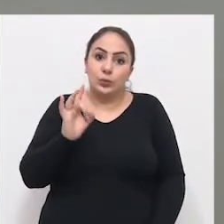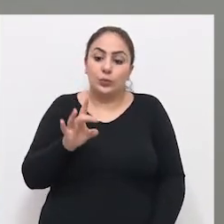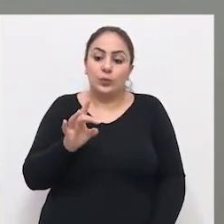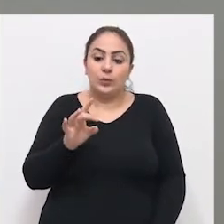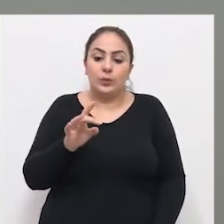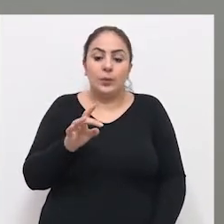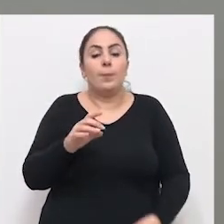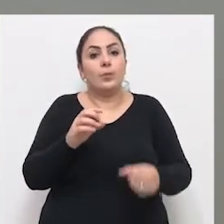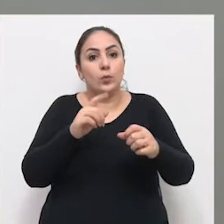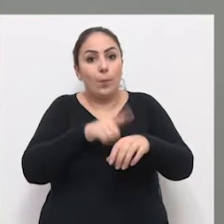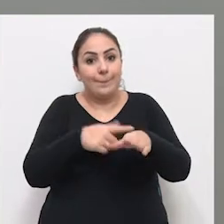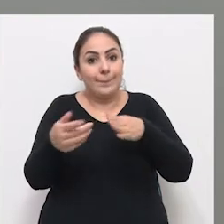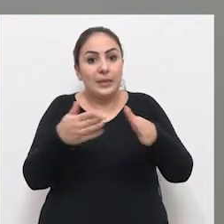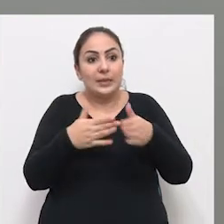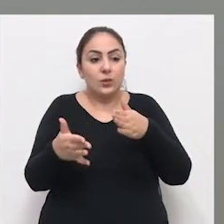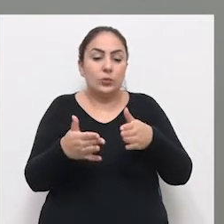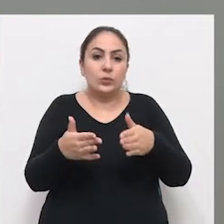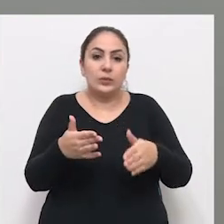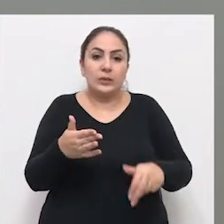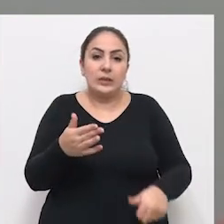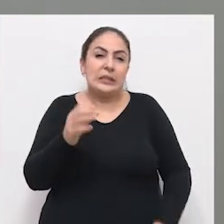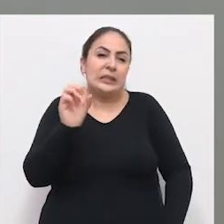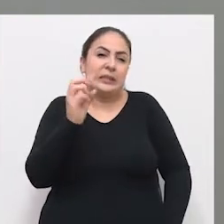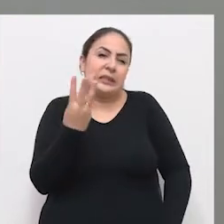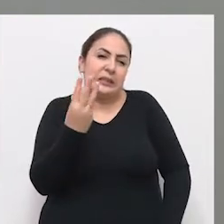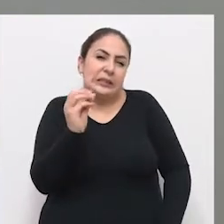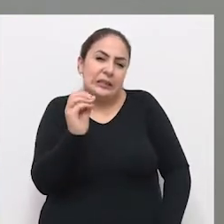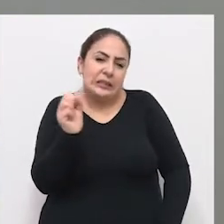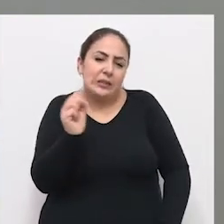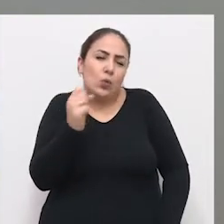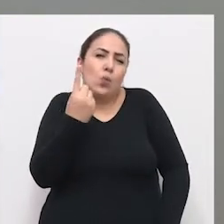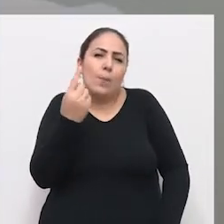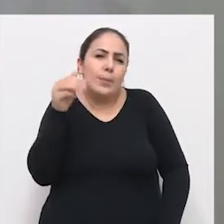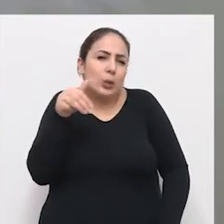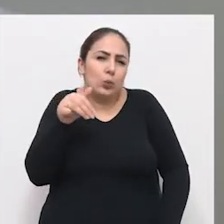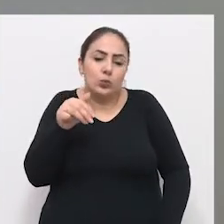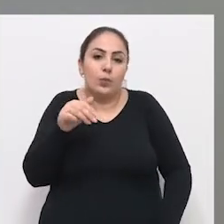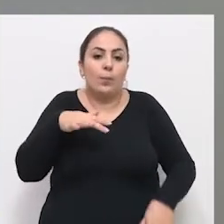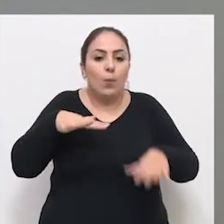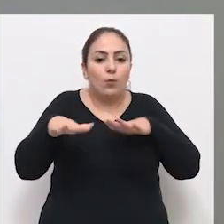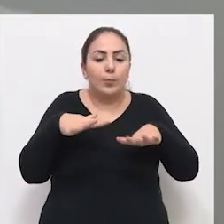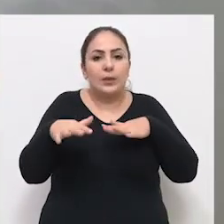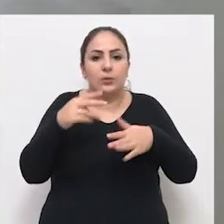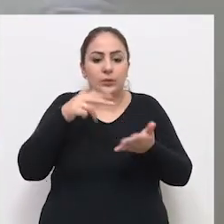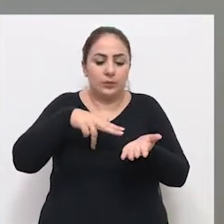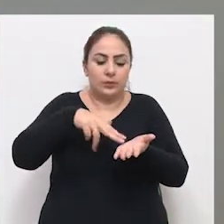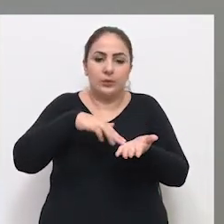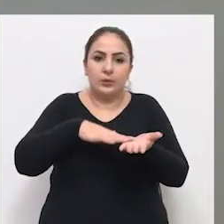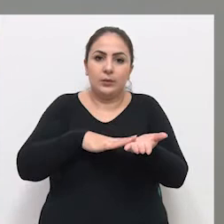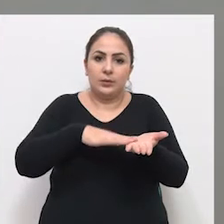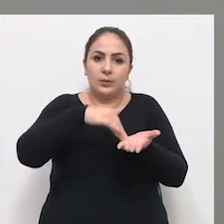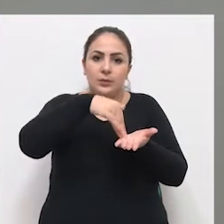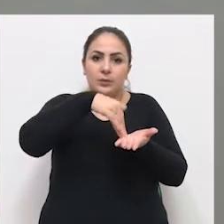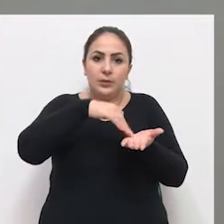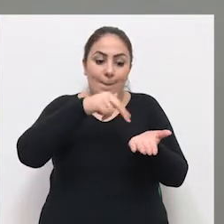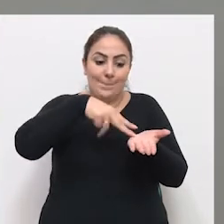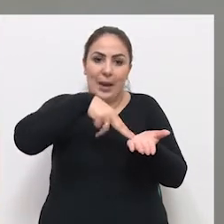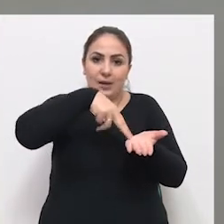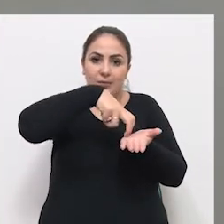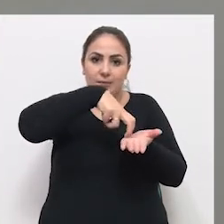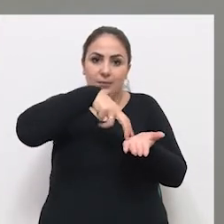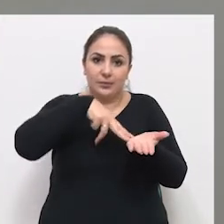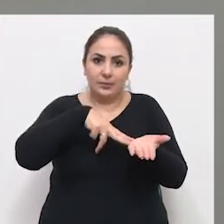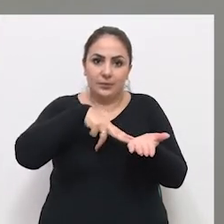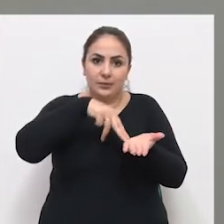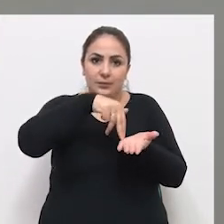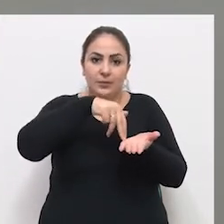menos durante 30 segundos a 1 minuto, fazer pequenos movimentos com a panturrilha, levantando e baixando o pé, para você